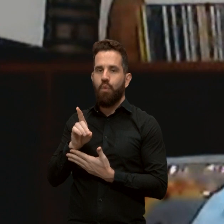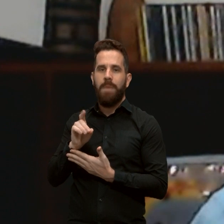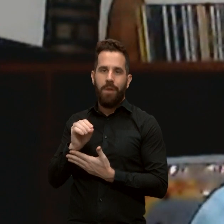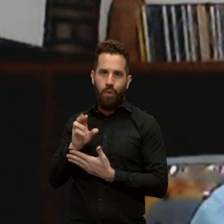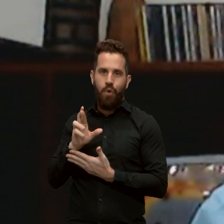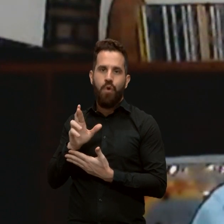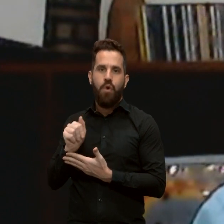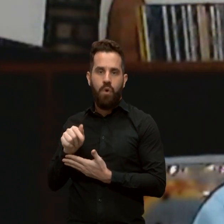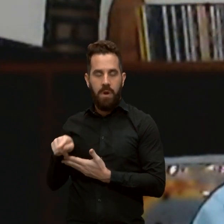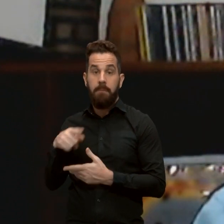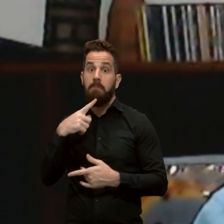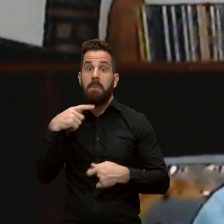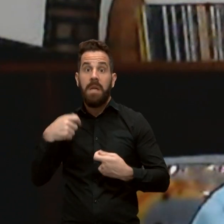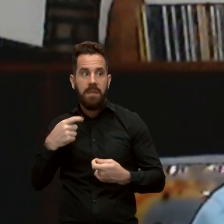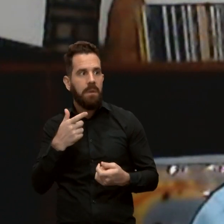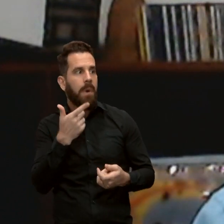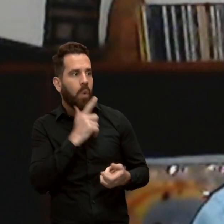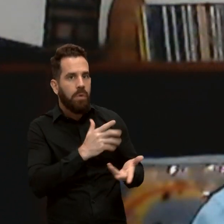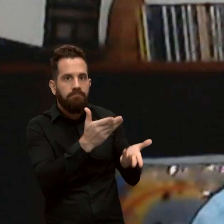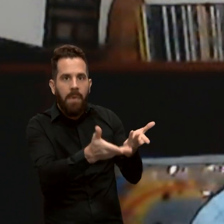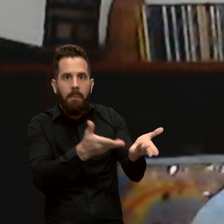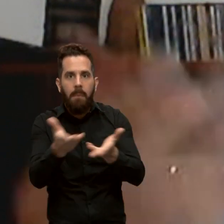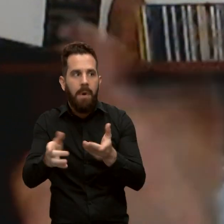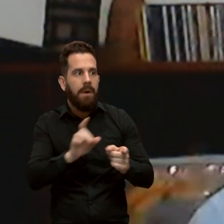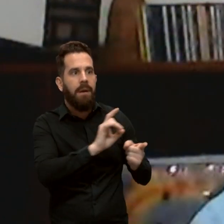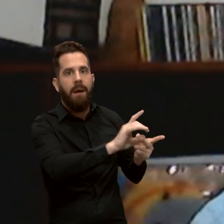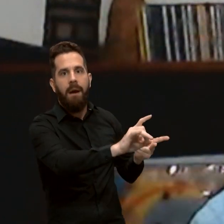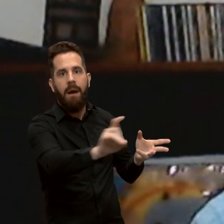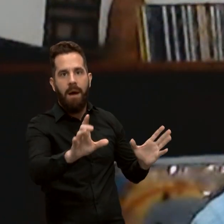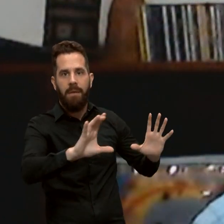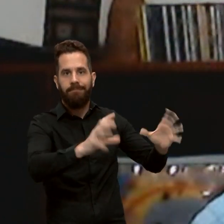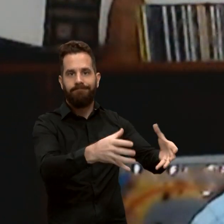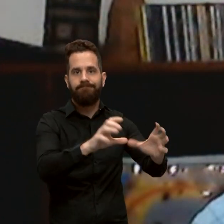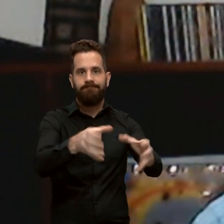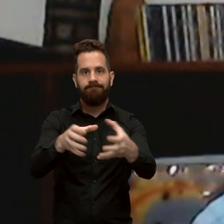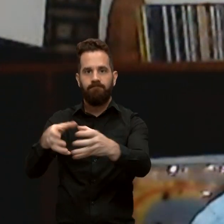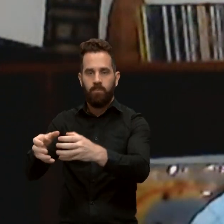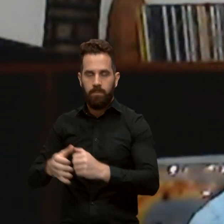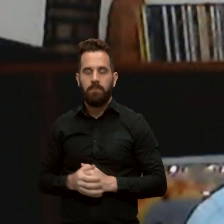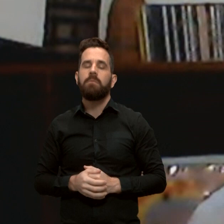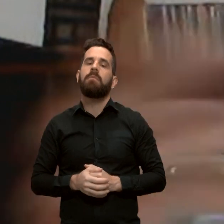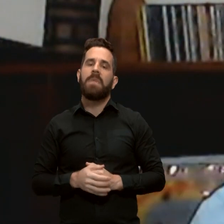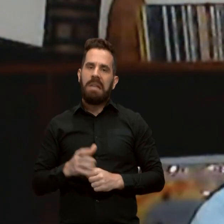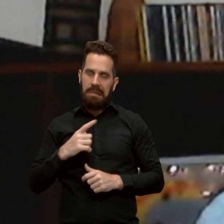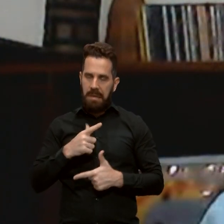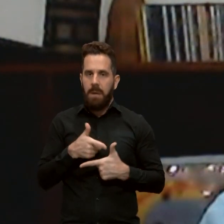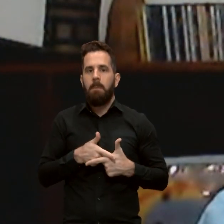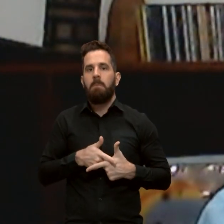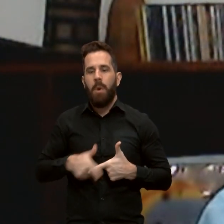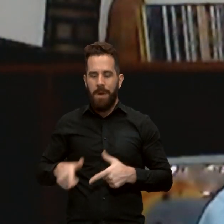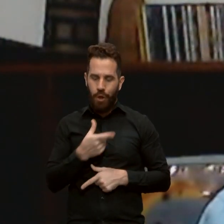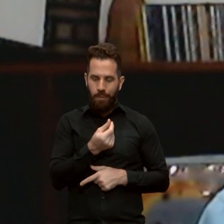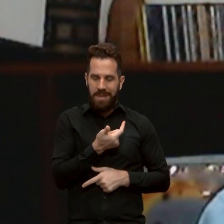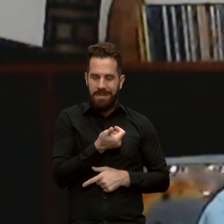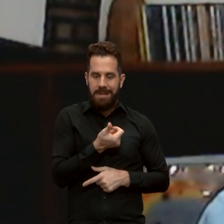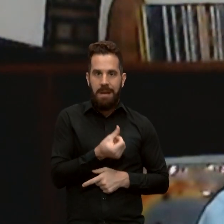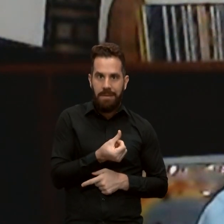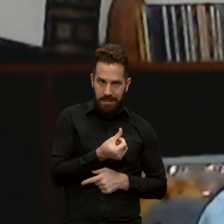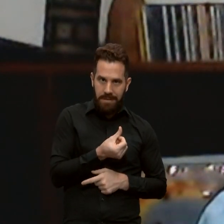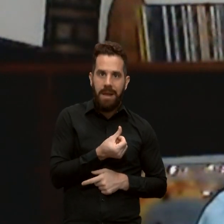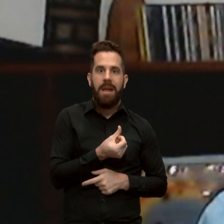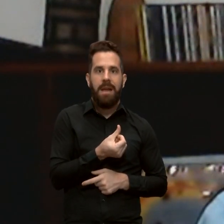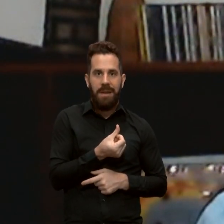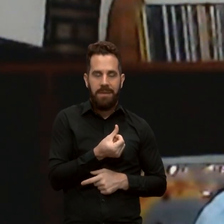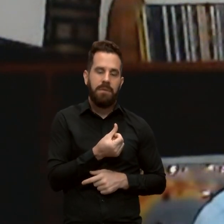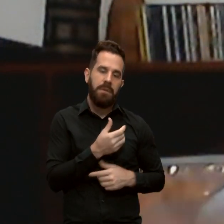comunidades. E nós tivemos aí uma grande dificuldade de 2016 para cá, quando muda aí o governo, e aí todos